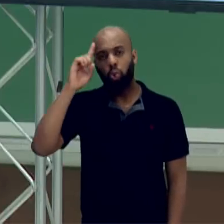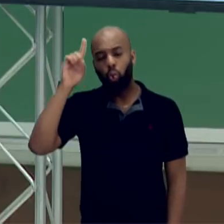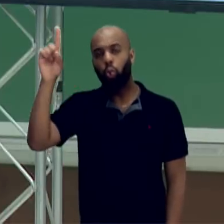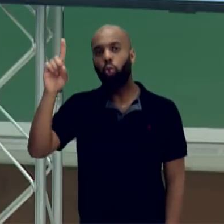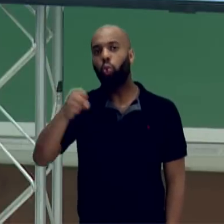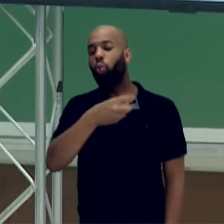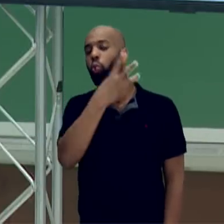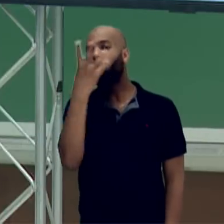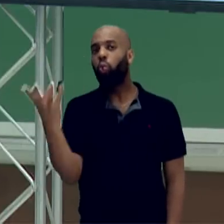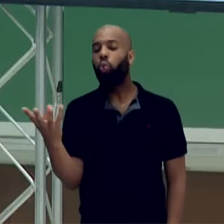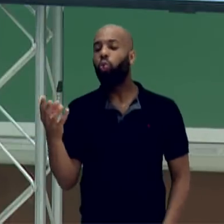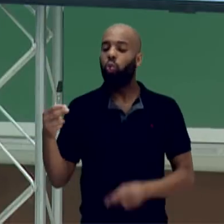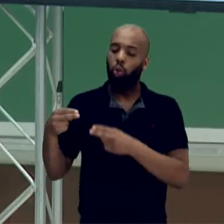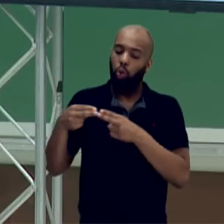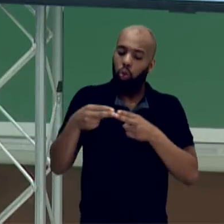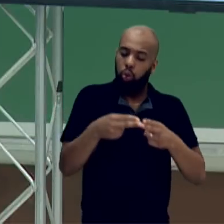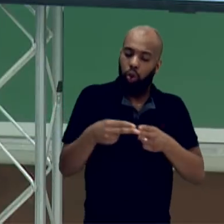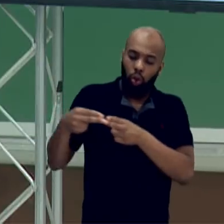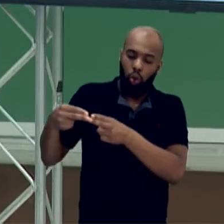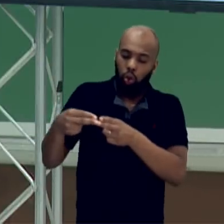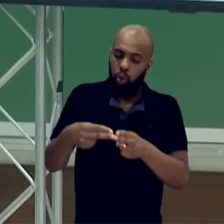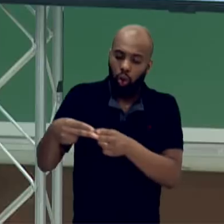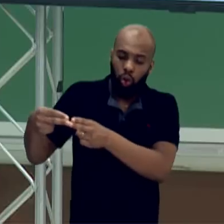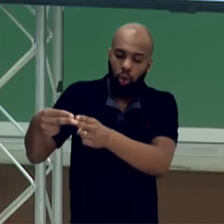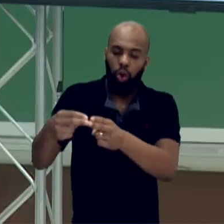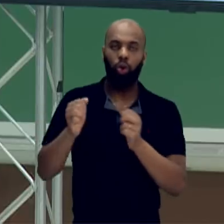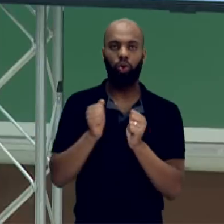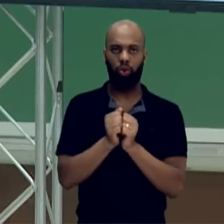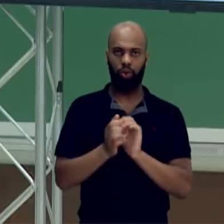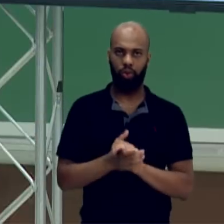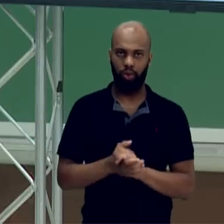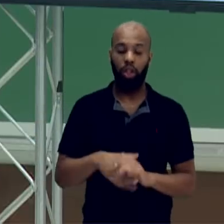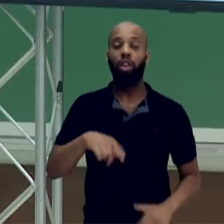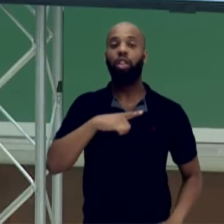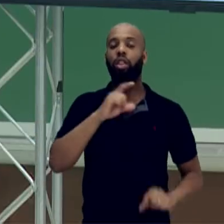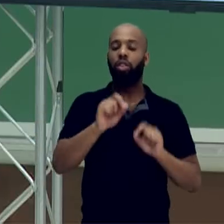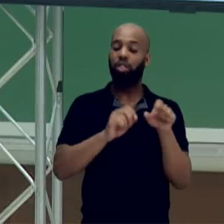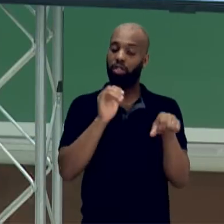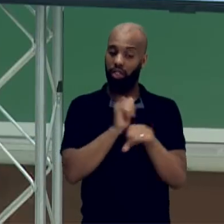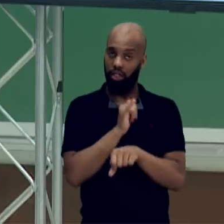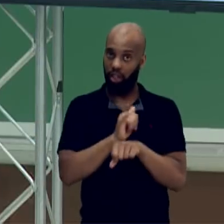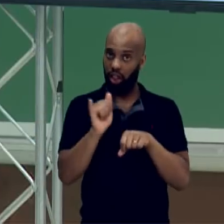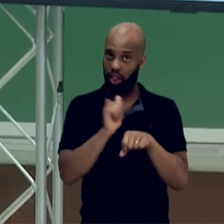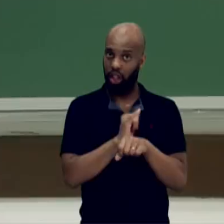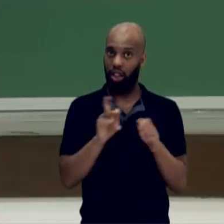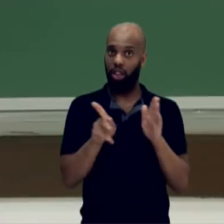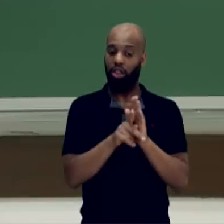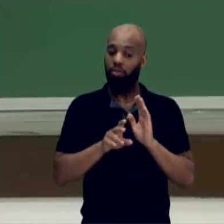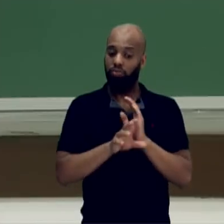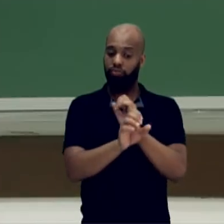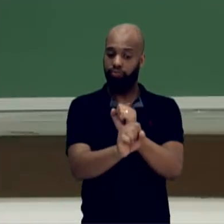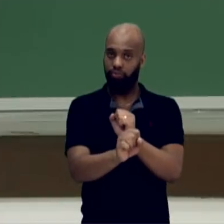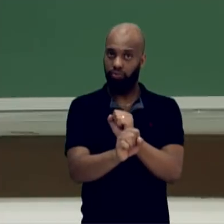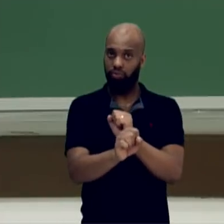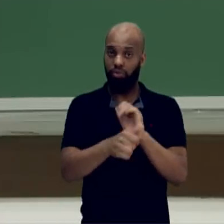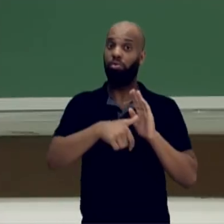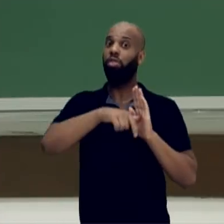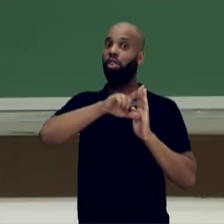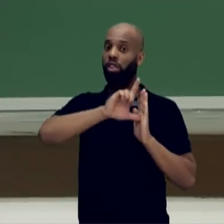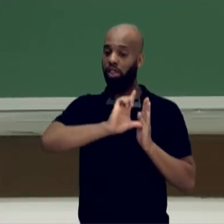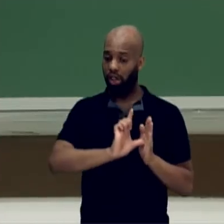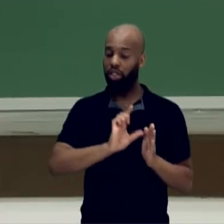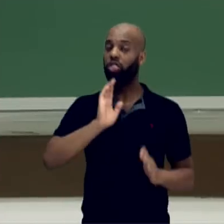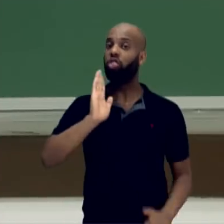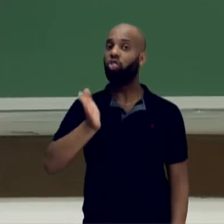voltarão a sair juntos? Como você vai pensar? Você tem uma estratégia. de cálculo, que foi a anterior que